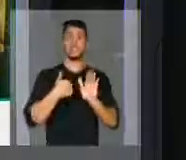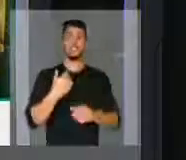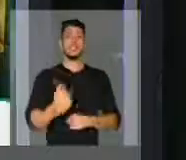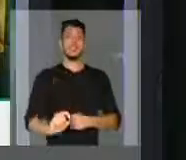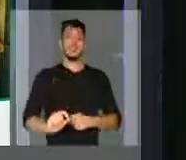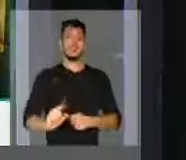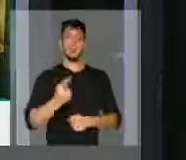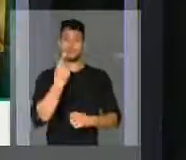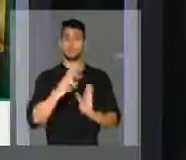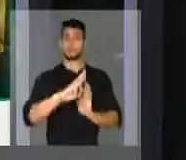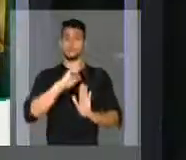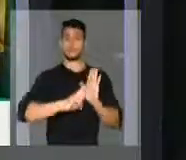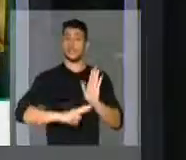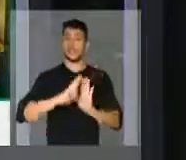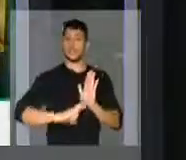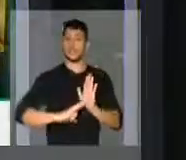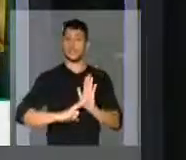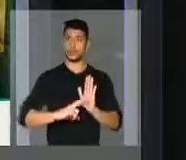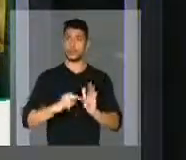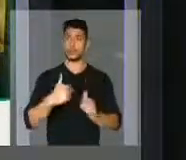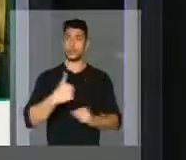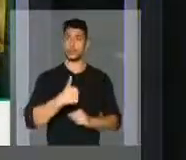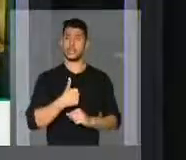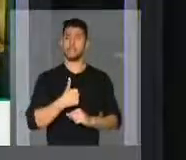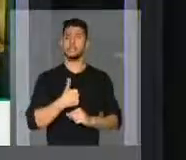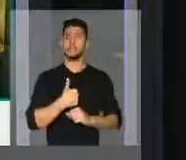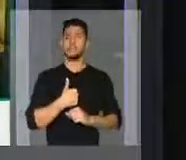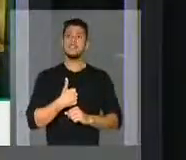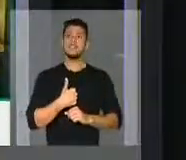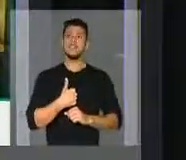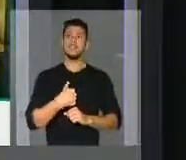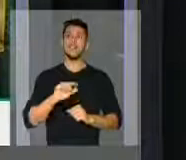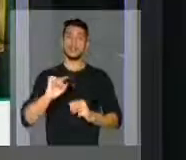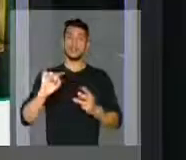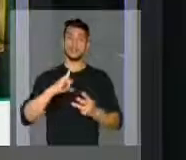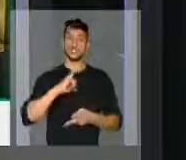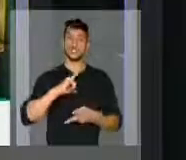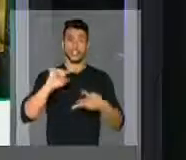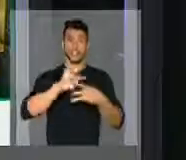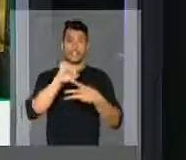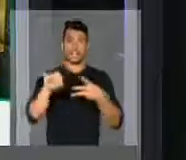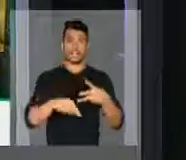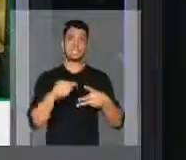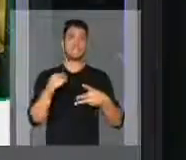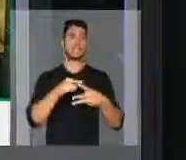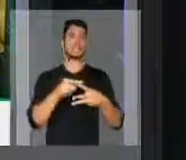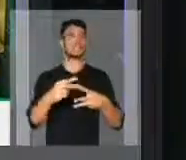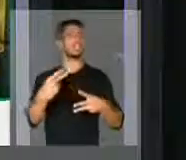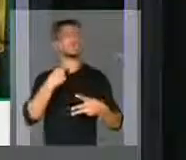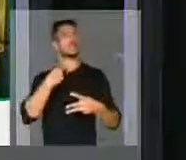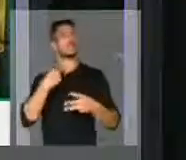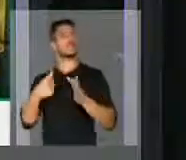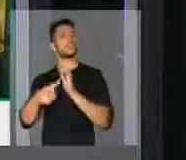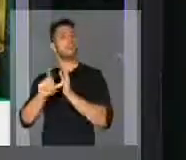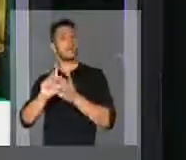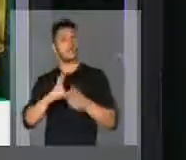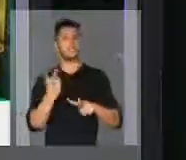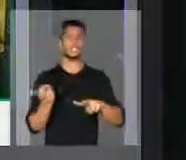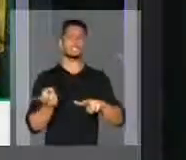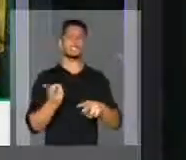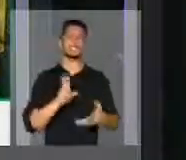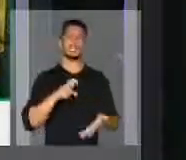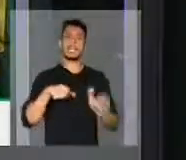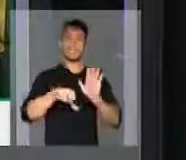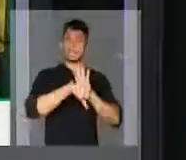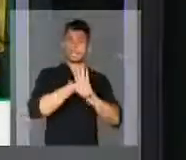primeiro relator do desarmamento, quando coloquei os 3 requisitos: não ter antecedentes criminais, ter